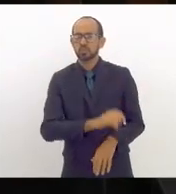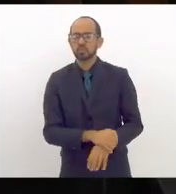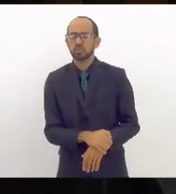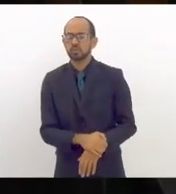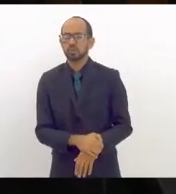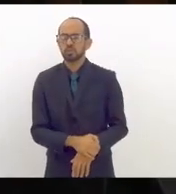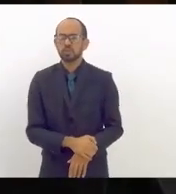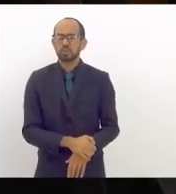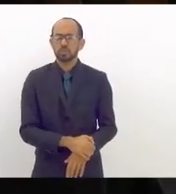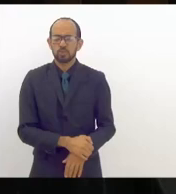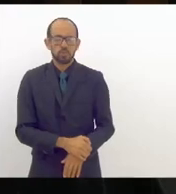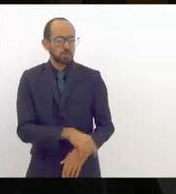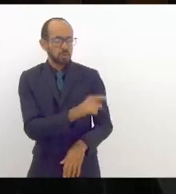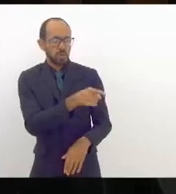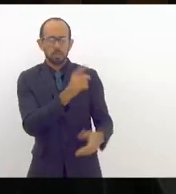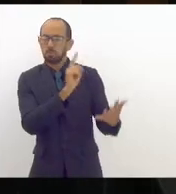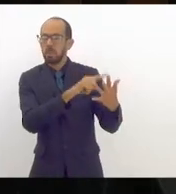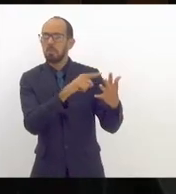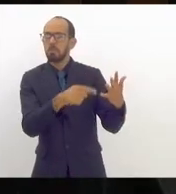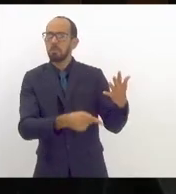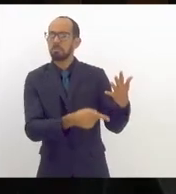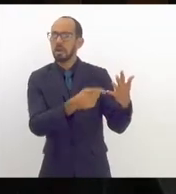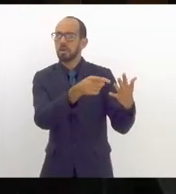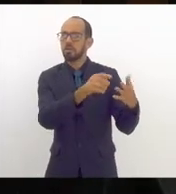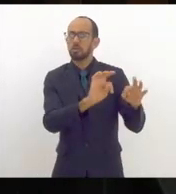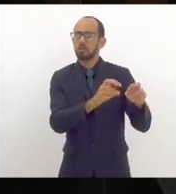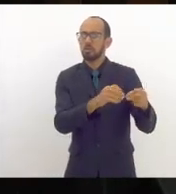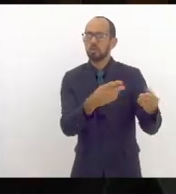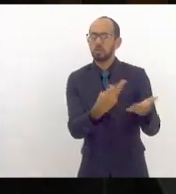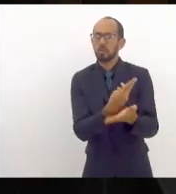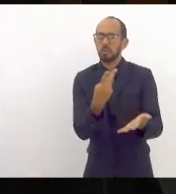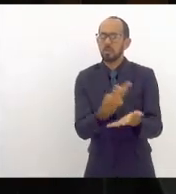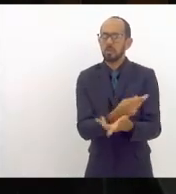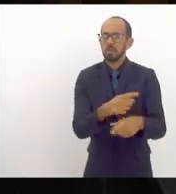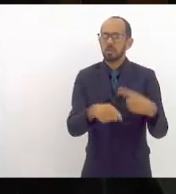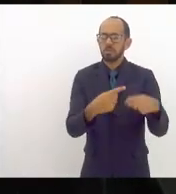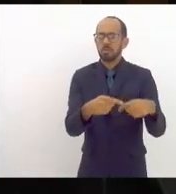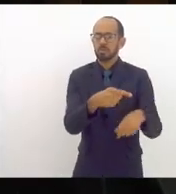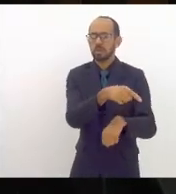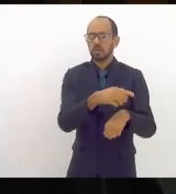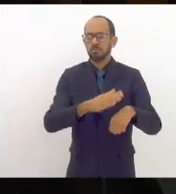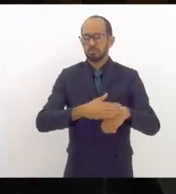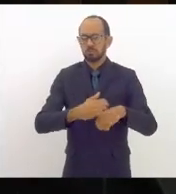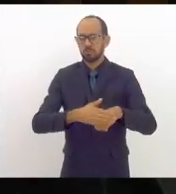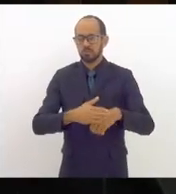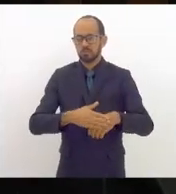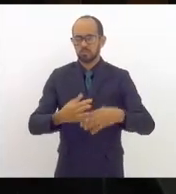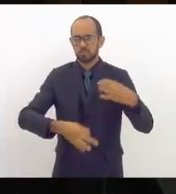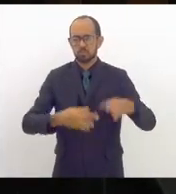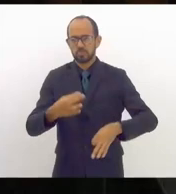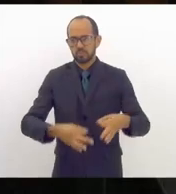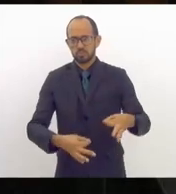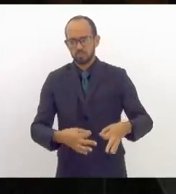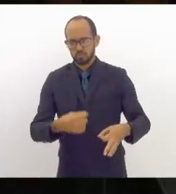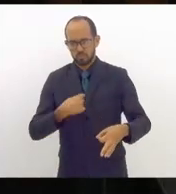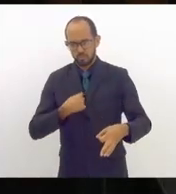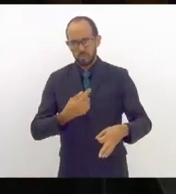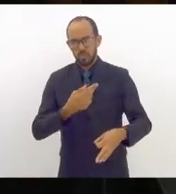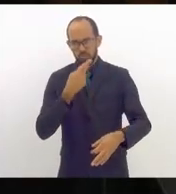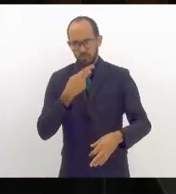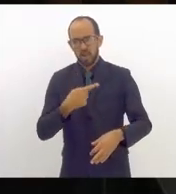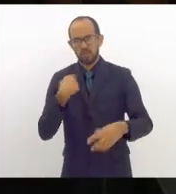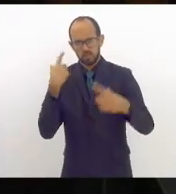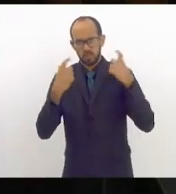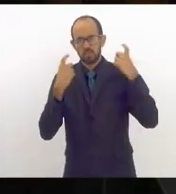acusador e no final das contas ele acaba julgando eu confesso que eu tô bastante